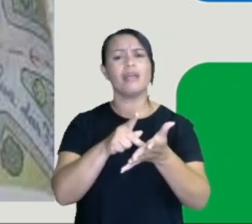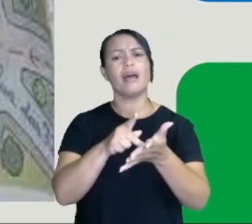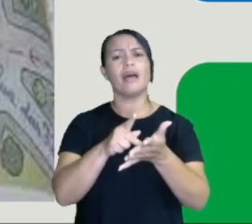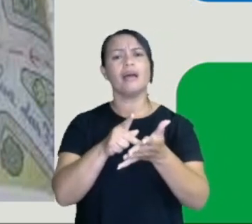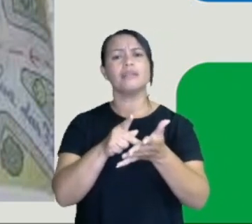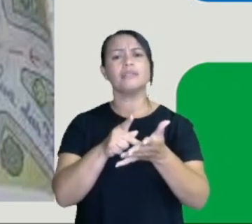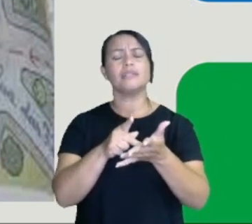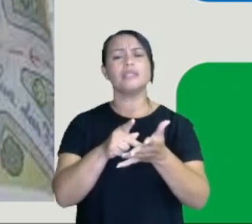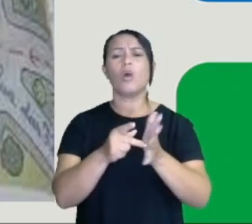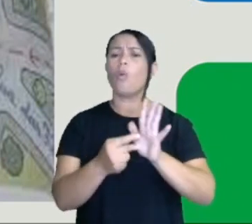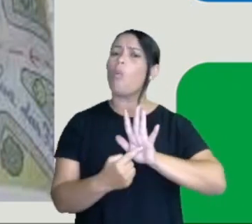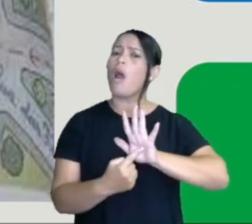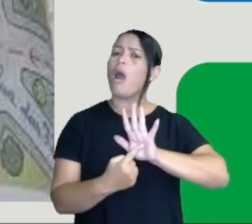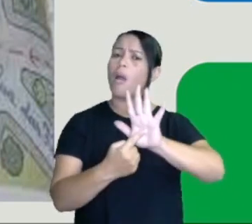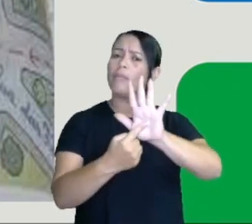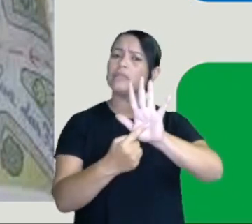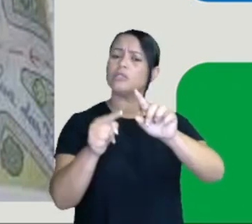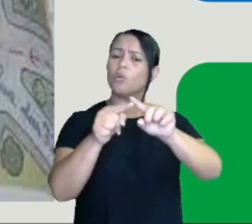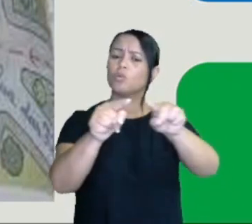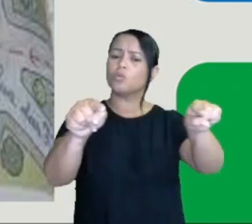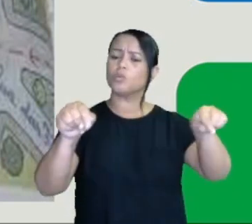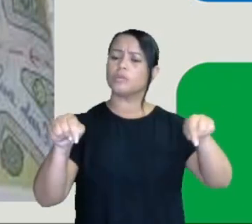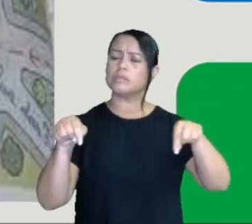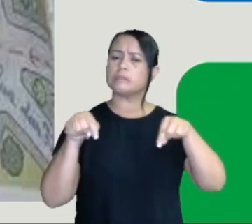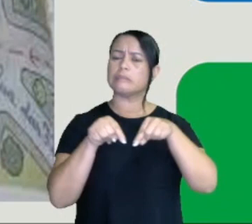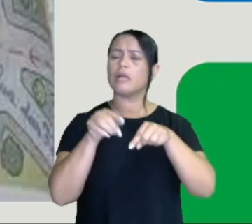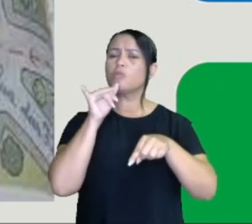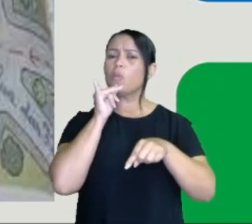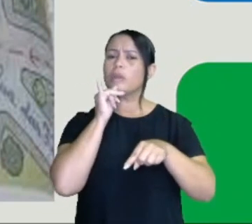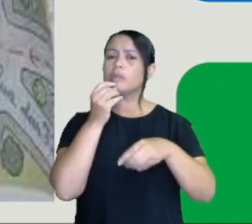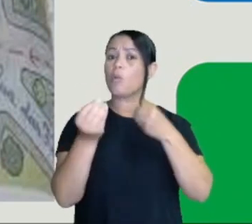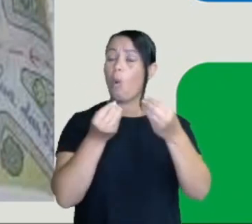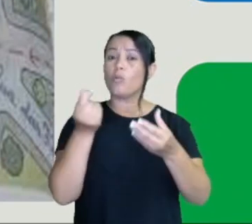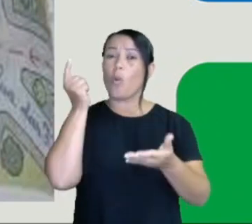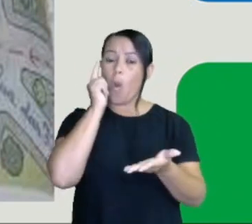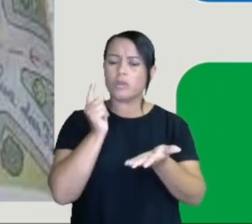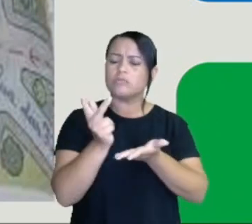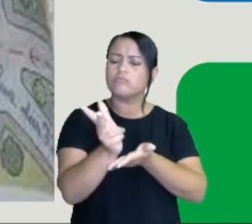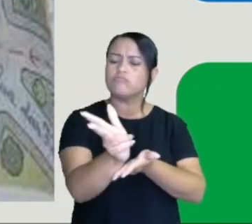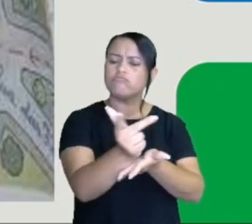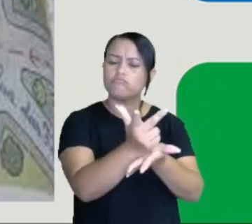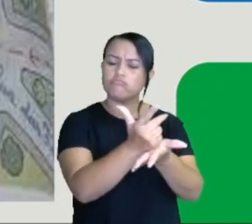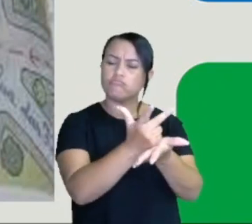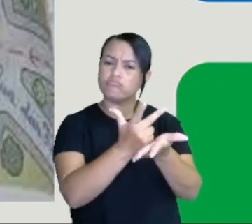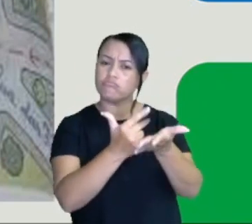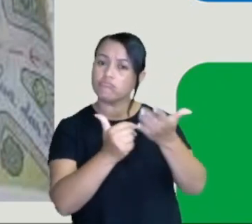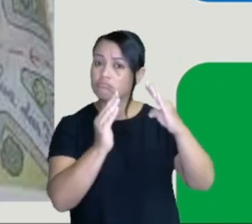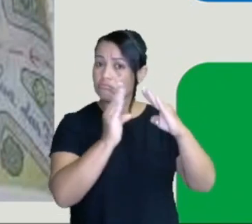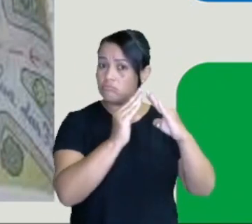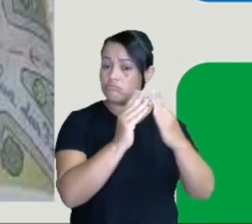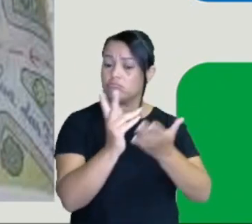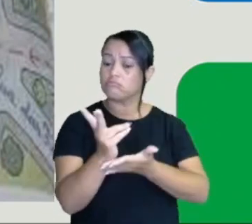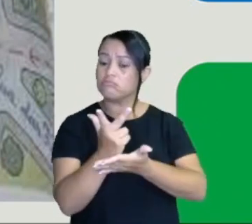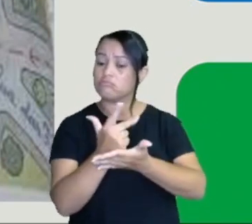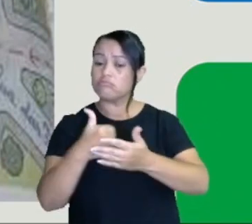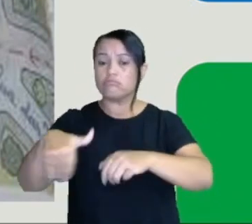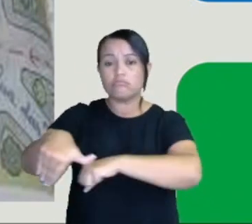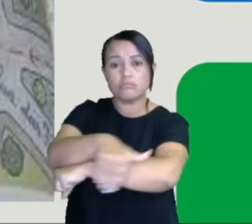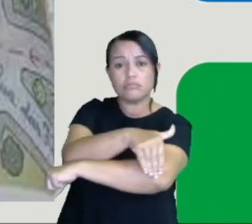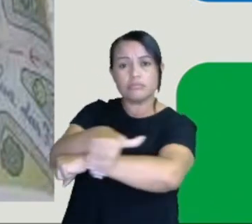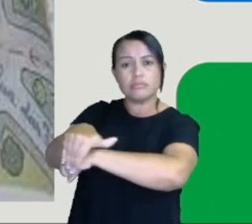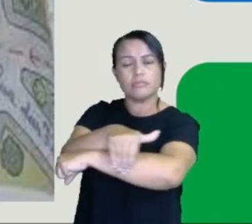uma representação do espaço. Então, quando conseguimos fazer um desenho da nossa casa, da nossa